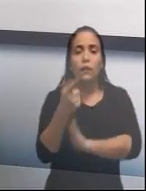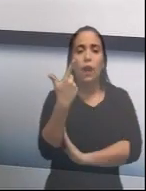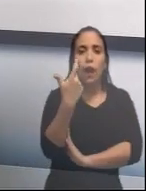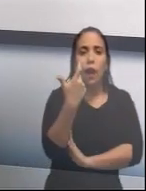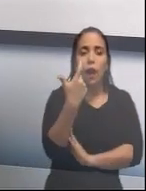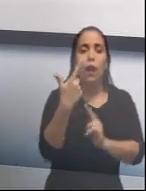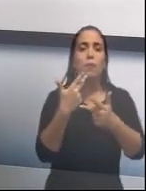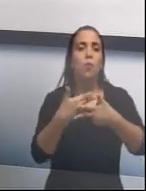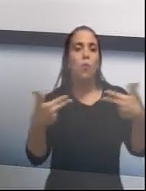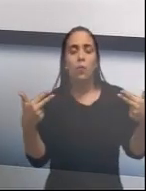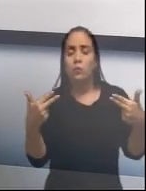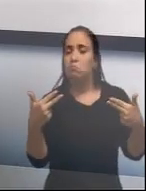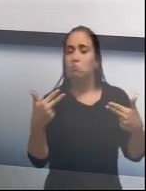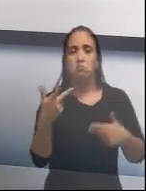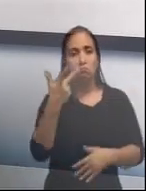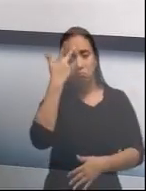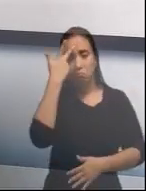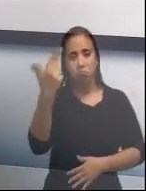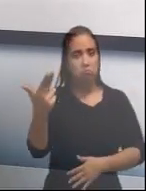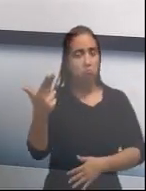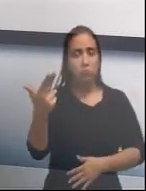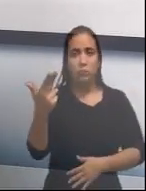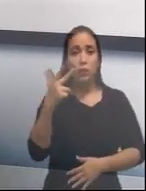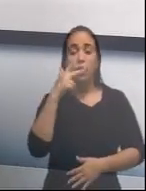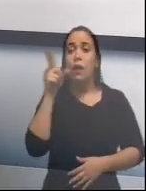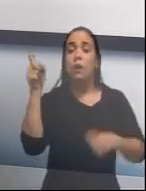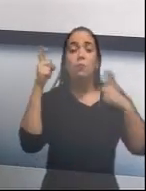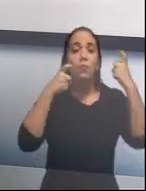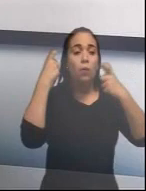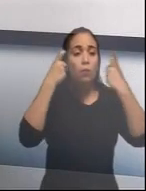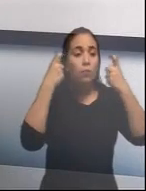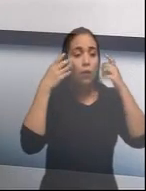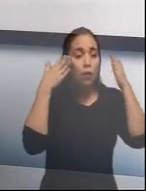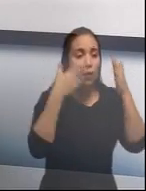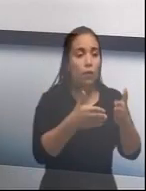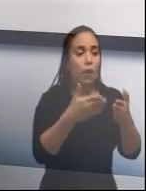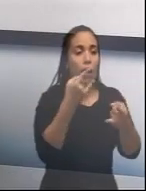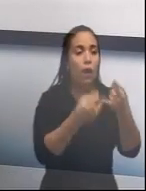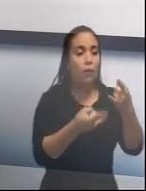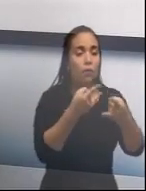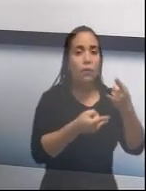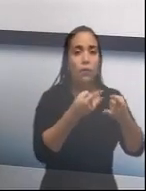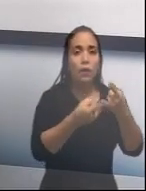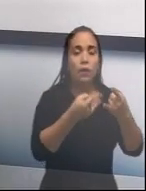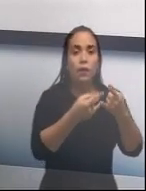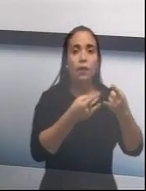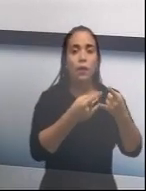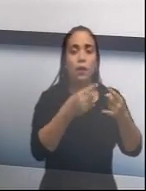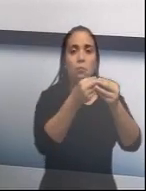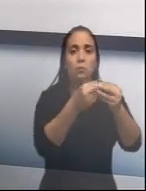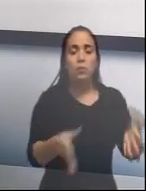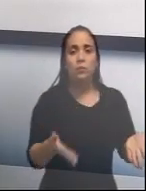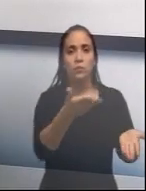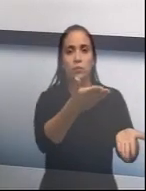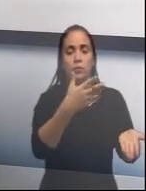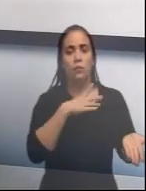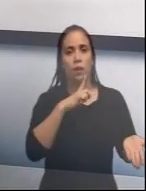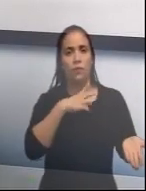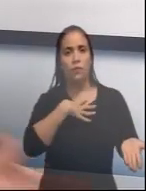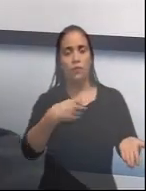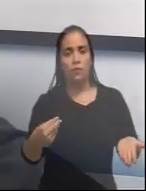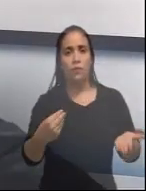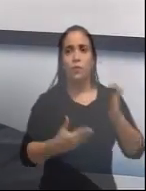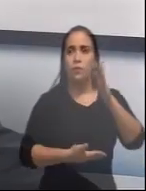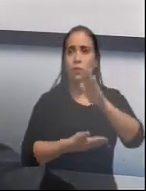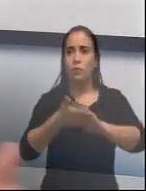tivesse armado, também tinha passado. Ele olhou a arma. A única coisa que ele queria era prejudicar um cidadão, um pai de família, que ia com a criança, viajando, que